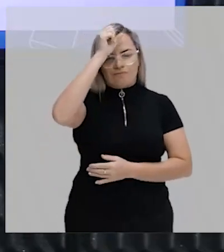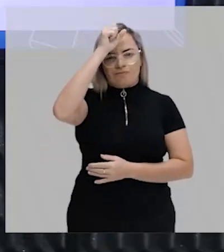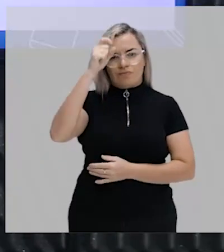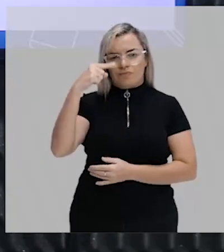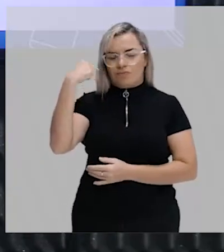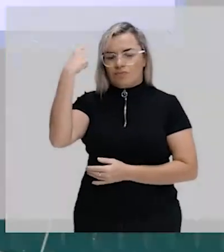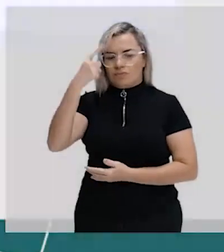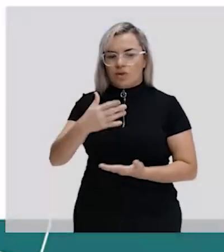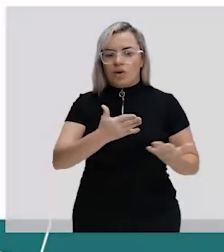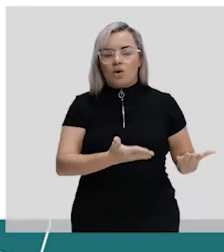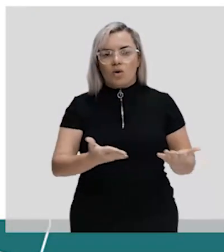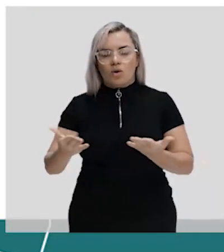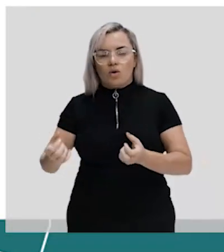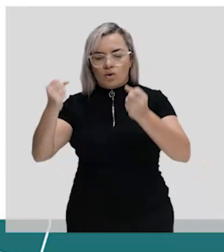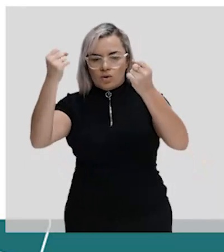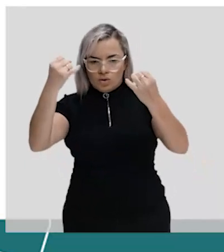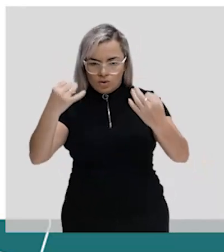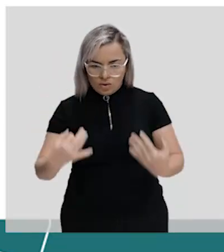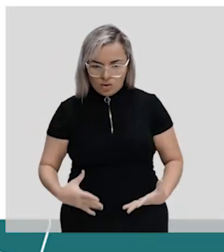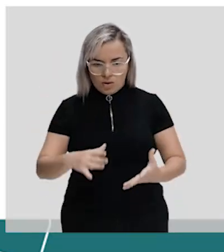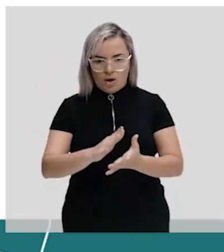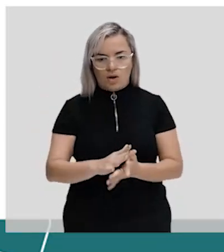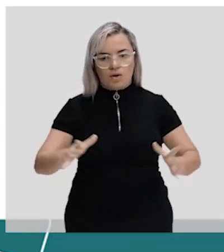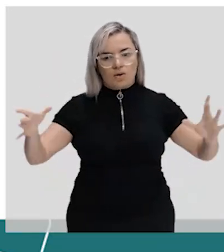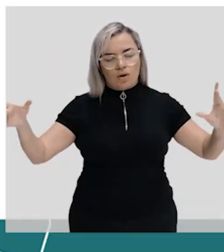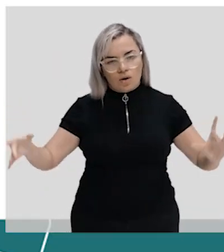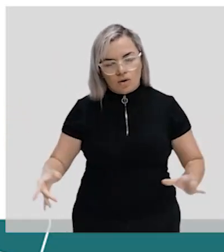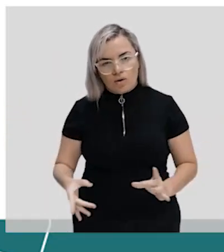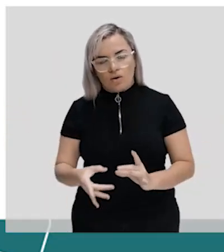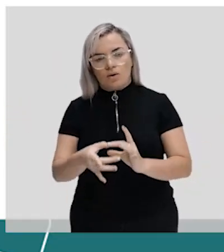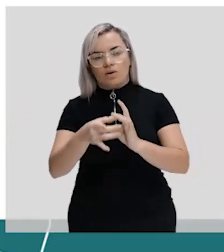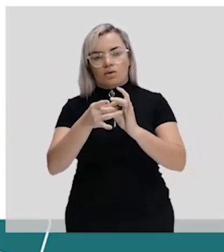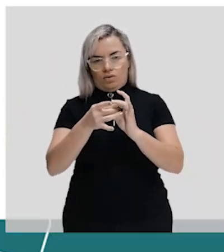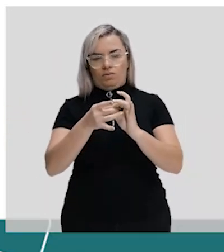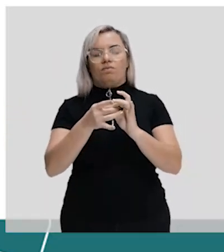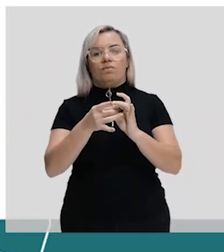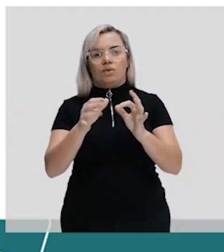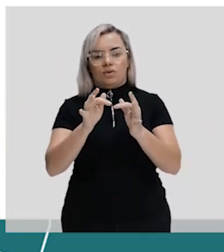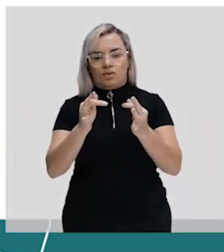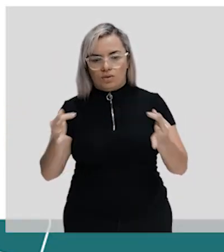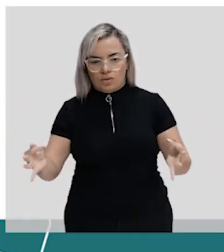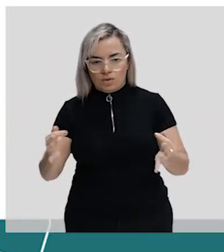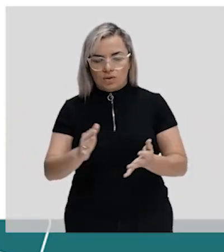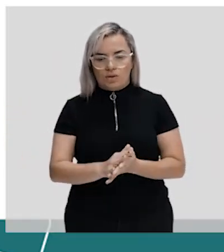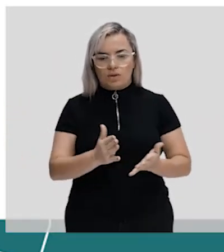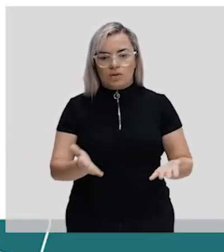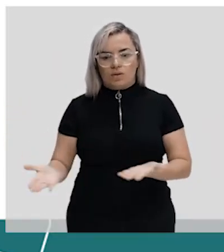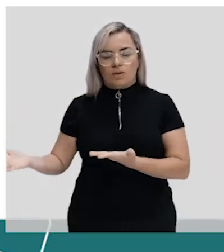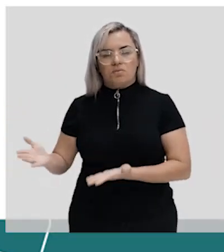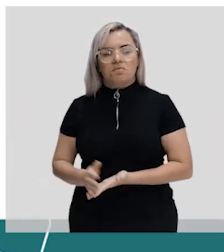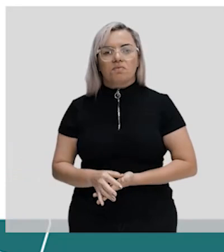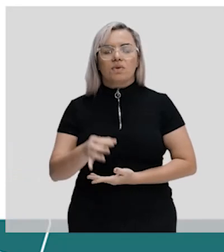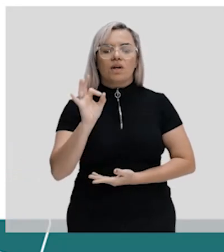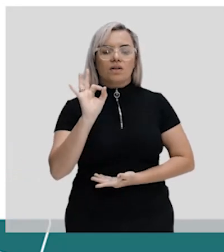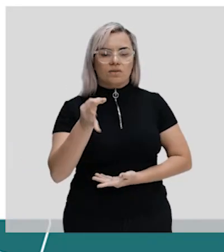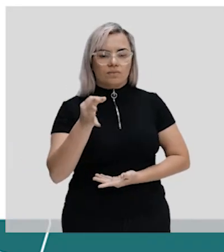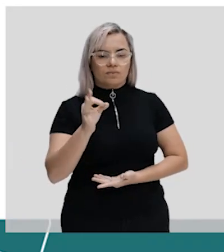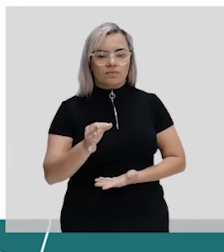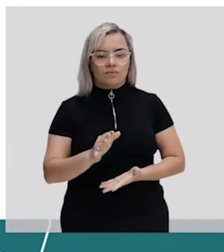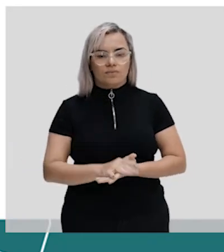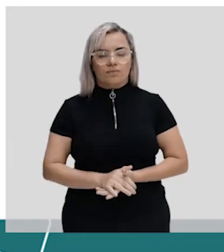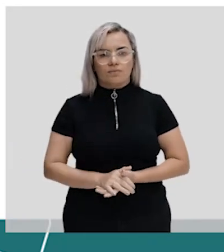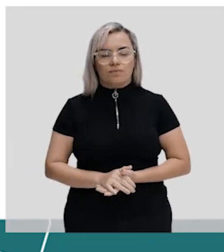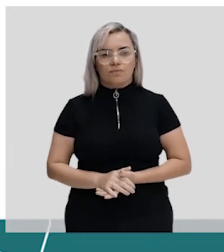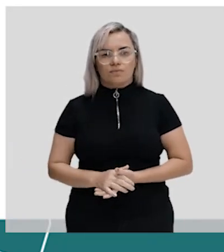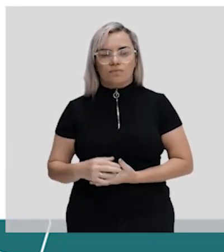falar das conjunções subordinantes, tá? Ou subordinales. Está correto as duas formas.